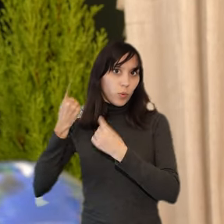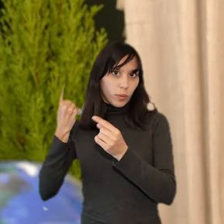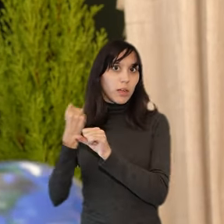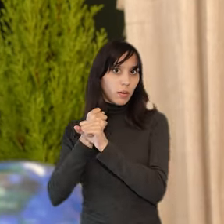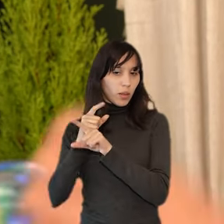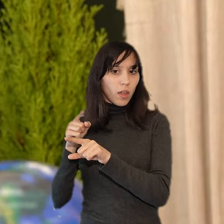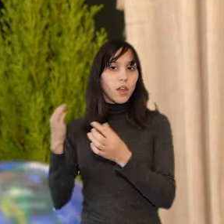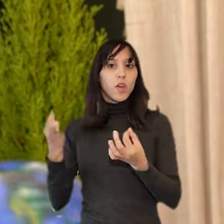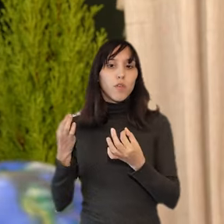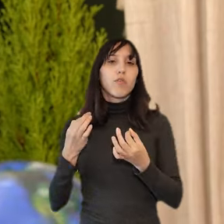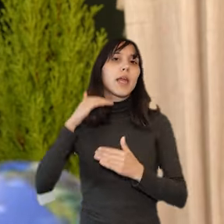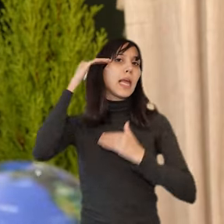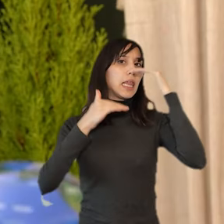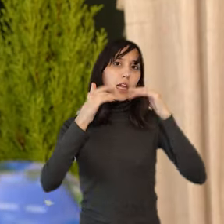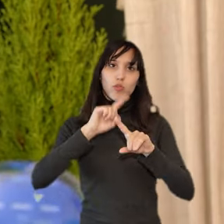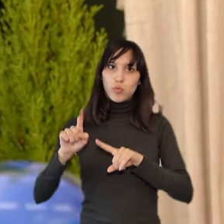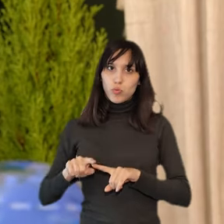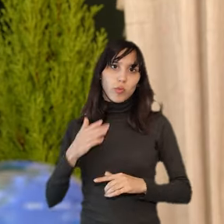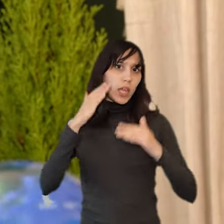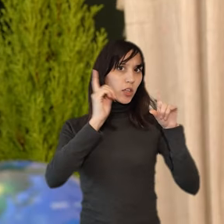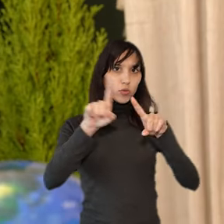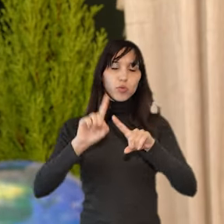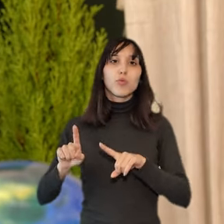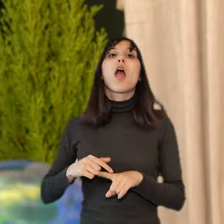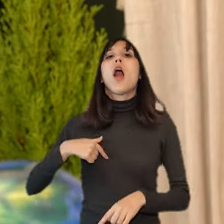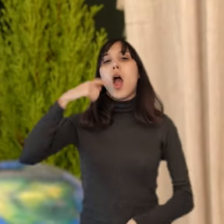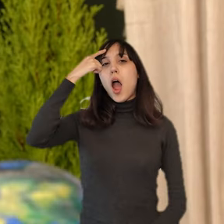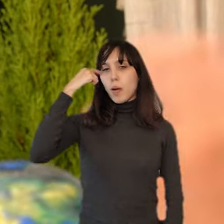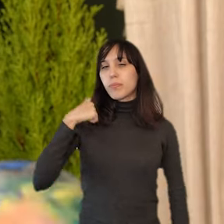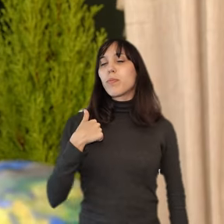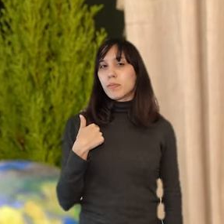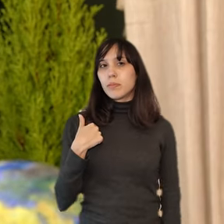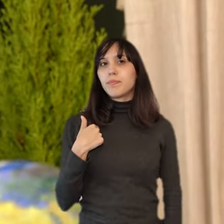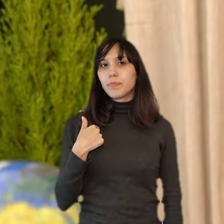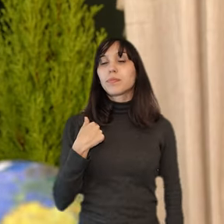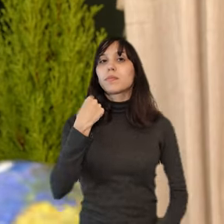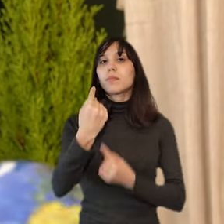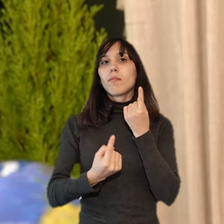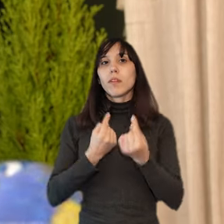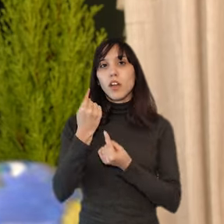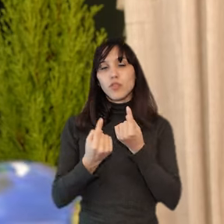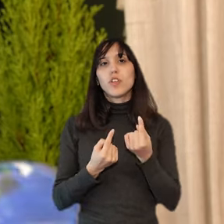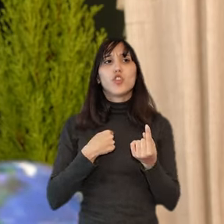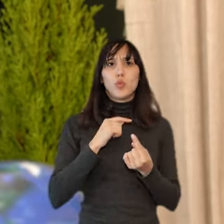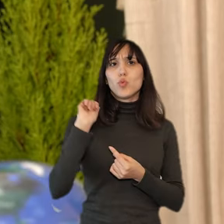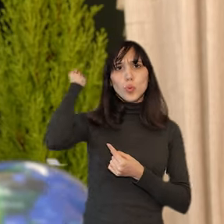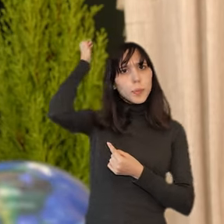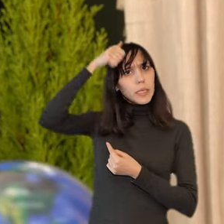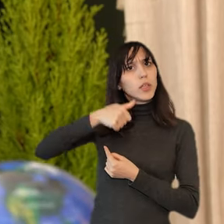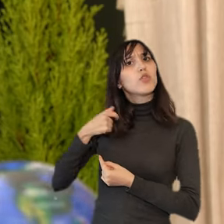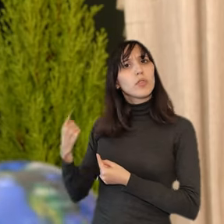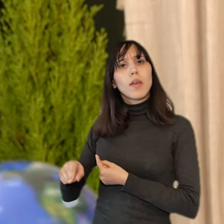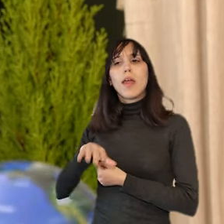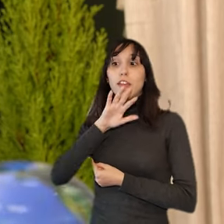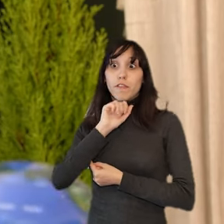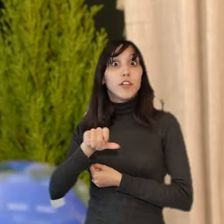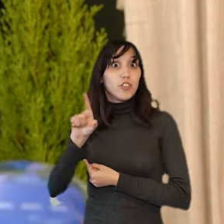eh de todas as idades já trabalhei com todas idades e portanto eu sei perfeitamente que muitas vezes e tenho sobrinhos também e e